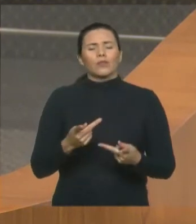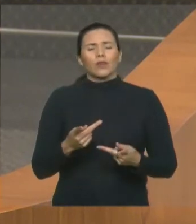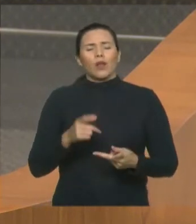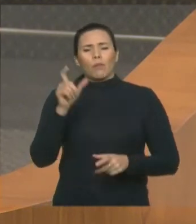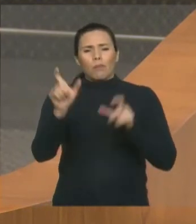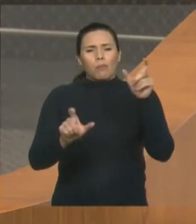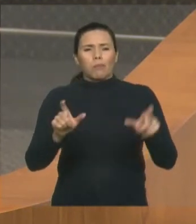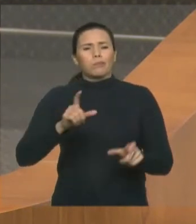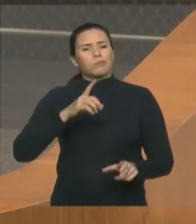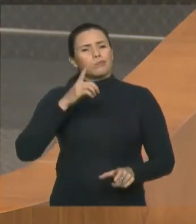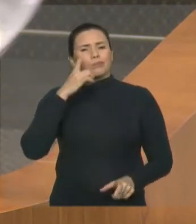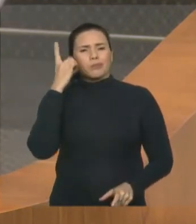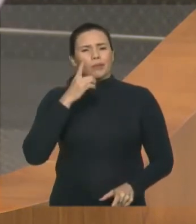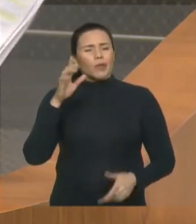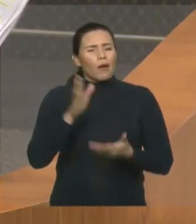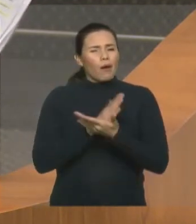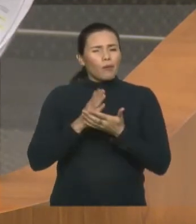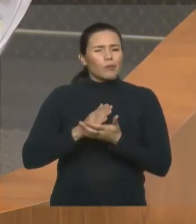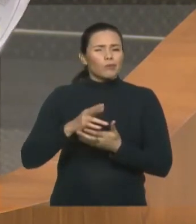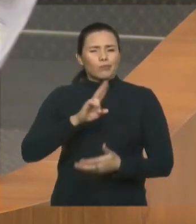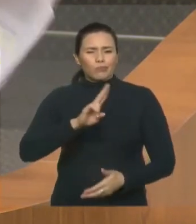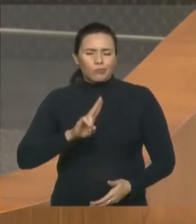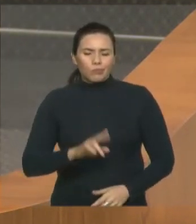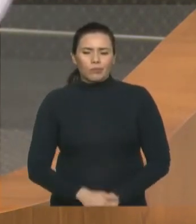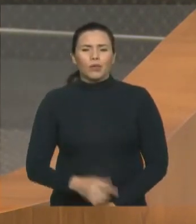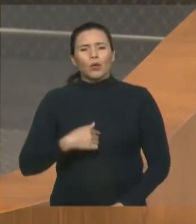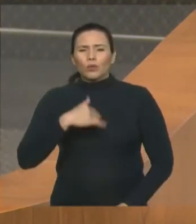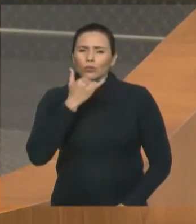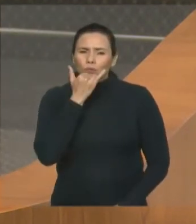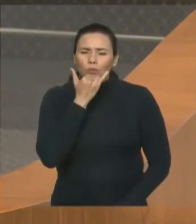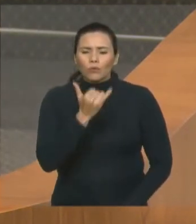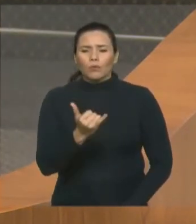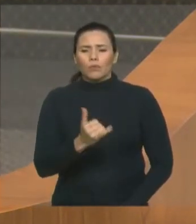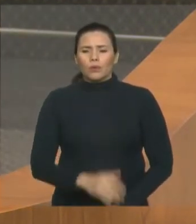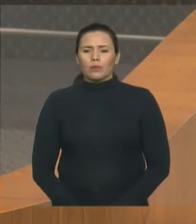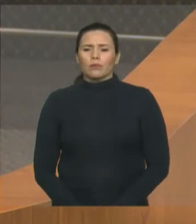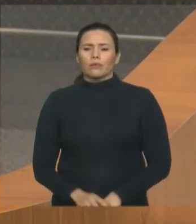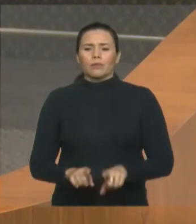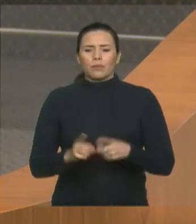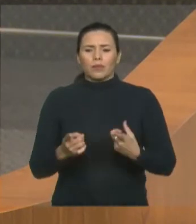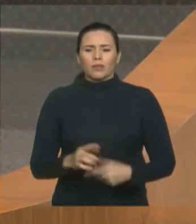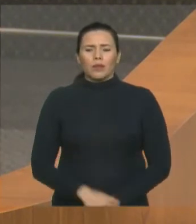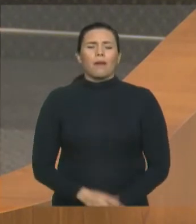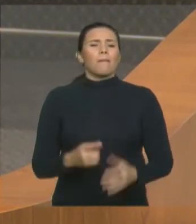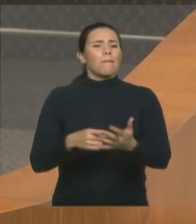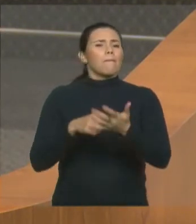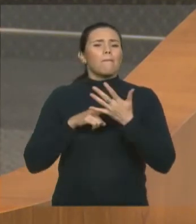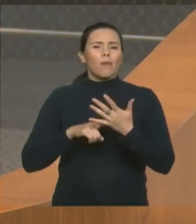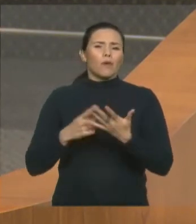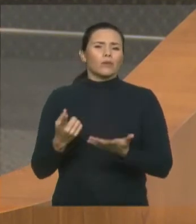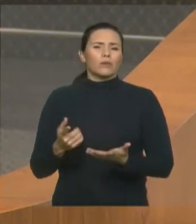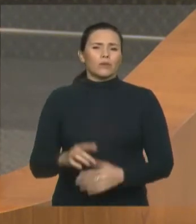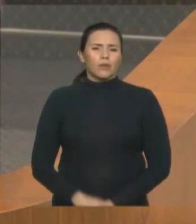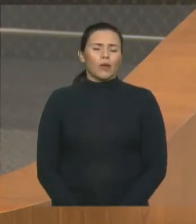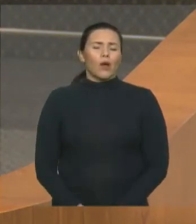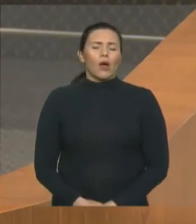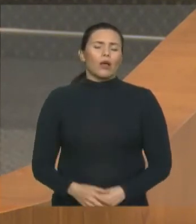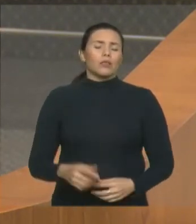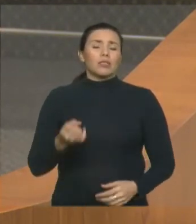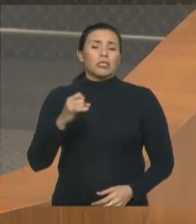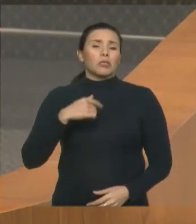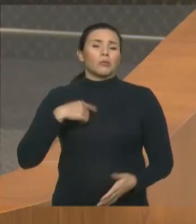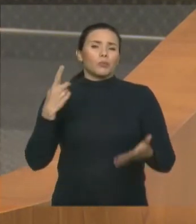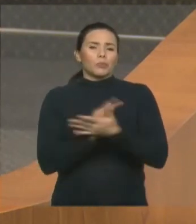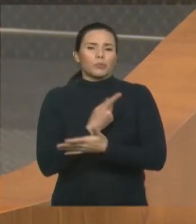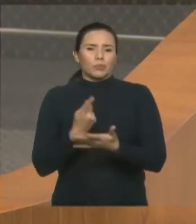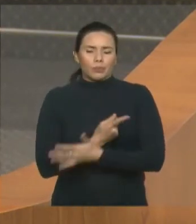acontecendo. E que alguém mostre o contrário aqui. Uma ação judicial que não seja igual ao que eu estou dizendo aqui. Carteiras são